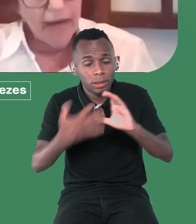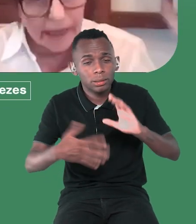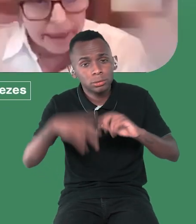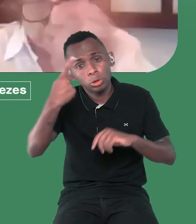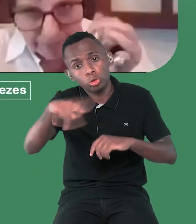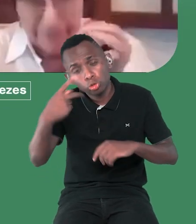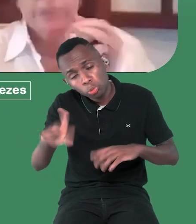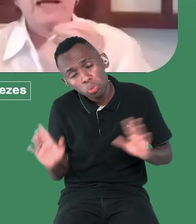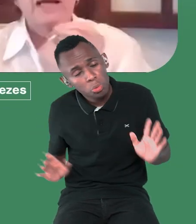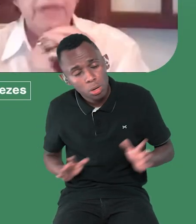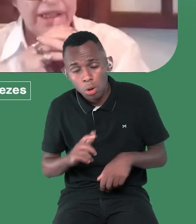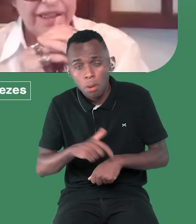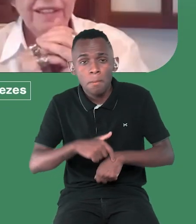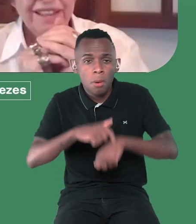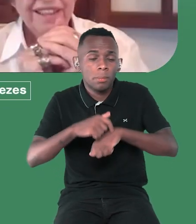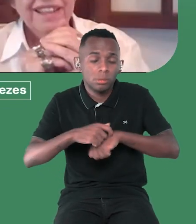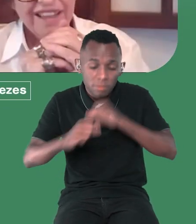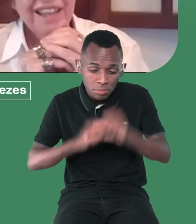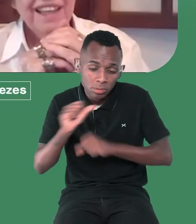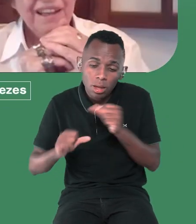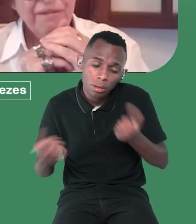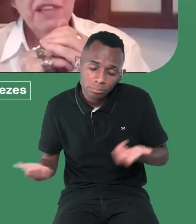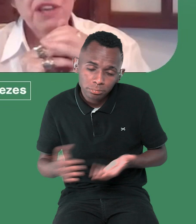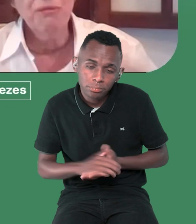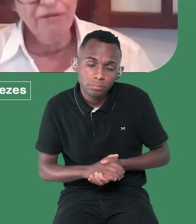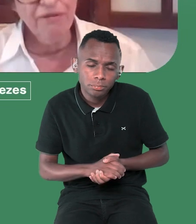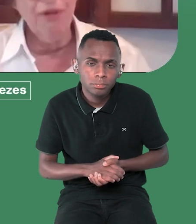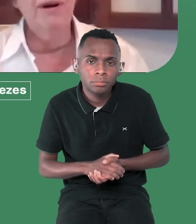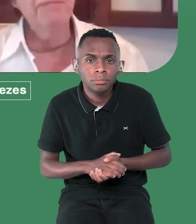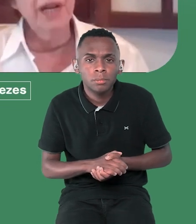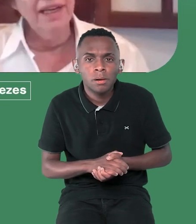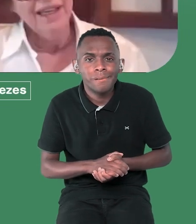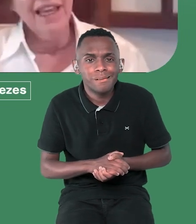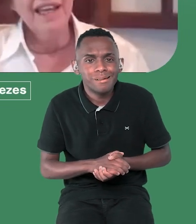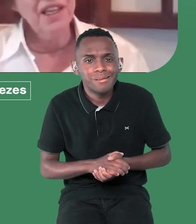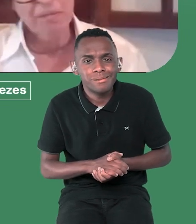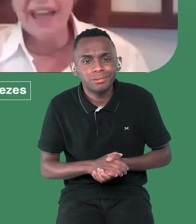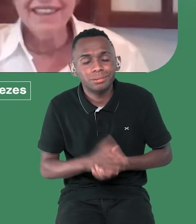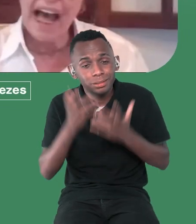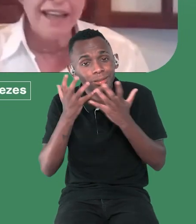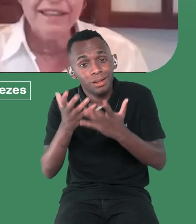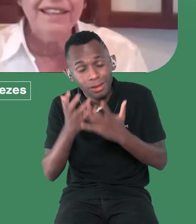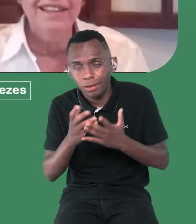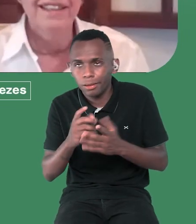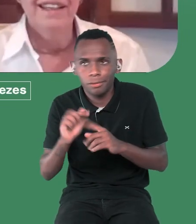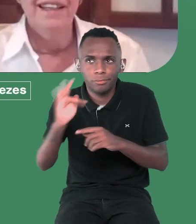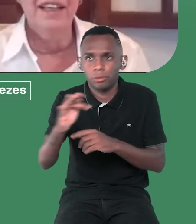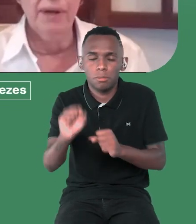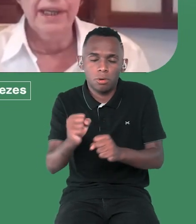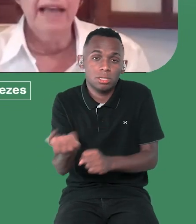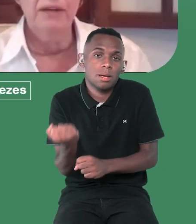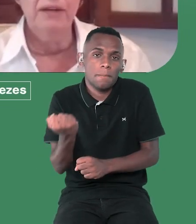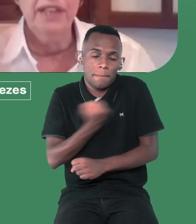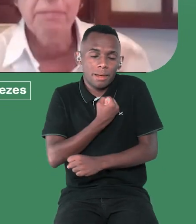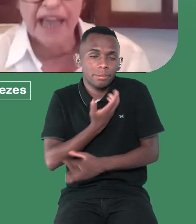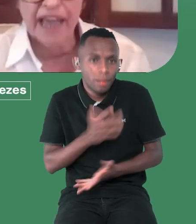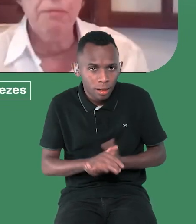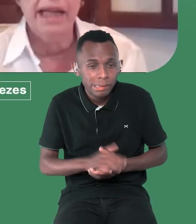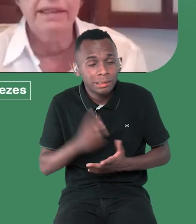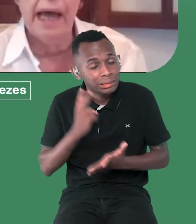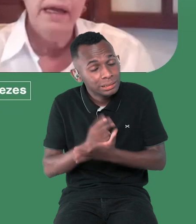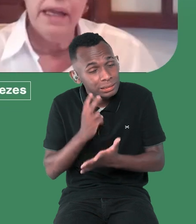muito firmemente, sabe, Josane? Quando as pessoas falam em livros para crianças, aí às vezes as pessoas falam, o livro de não sei quem,